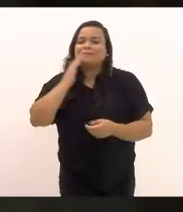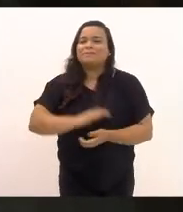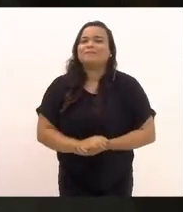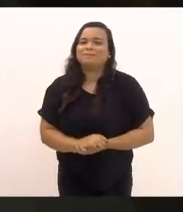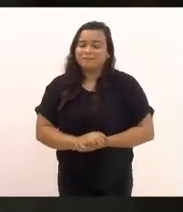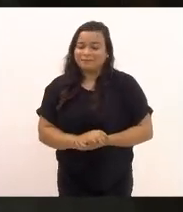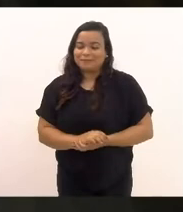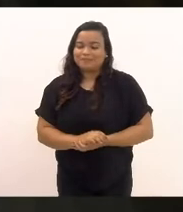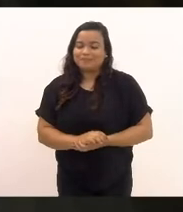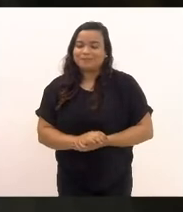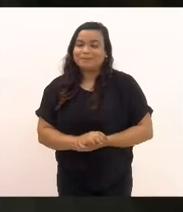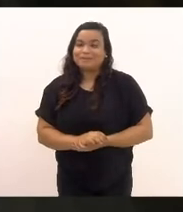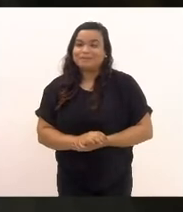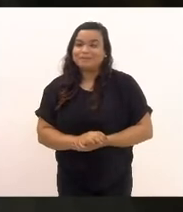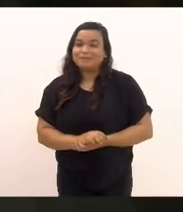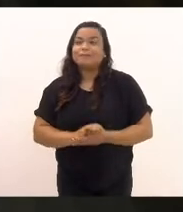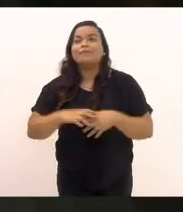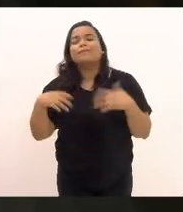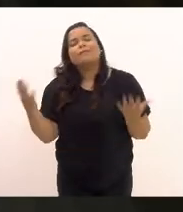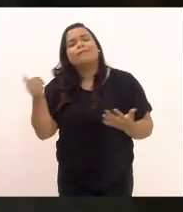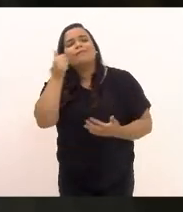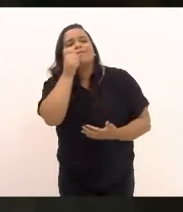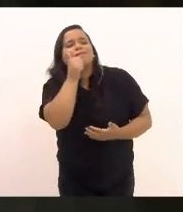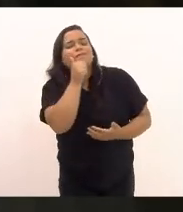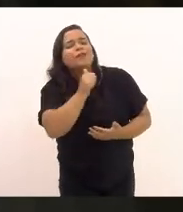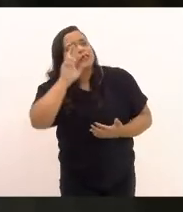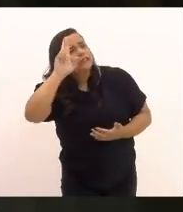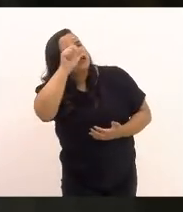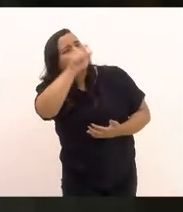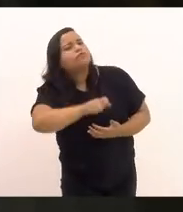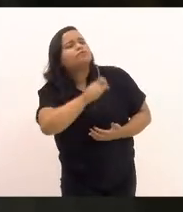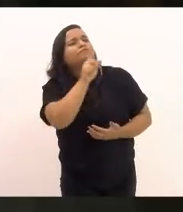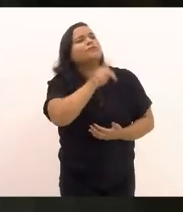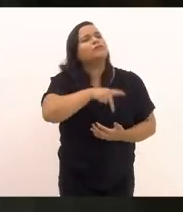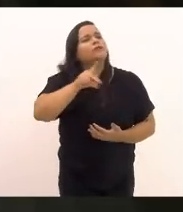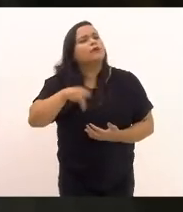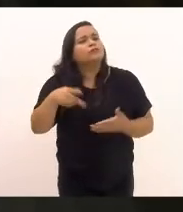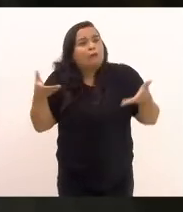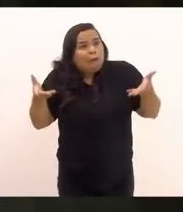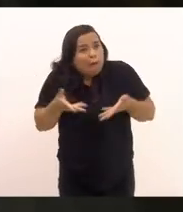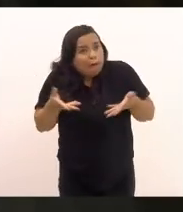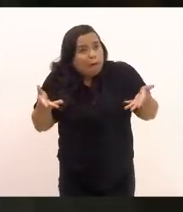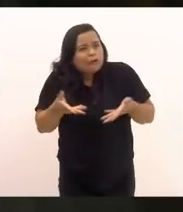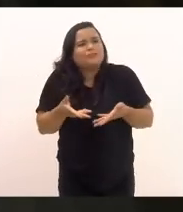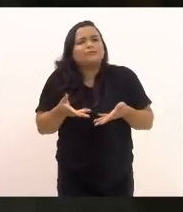auditivos. Mas, senhora Presidente, eu hoje cedo,